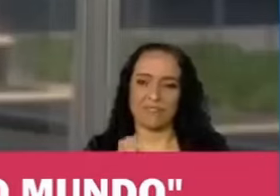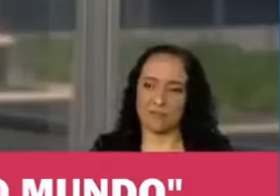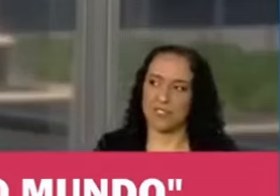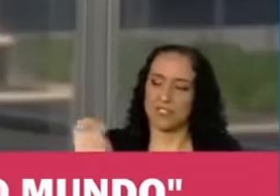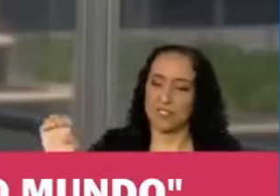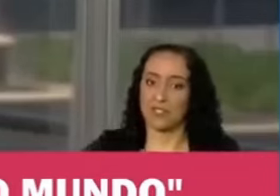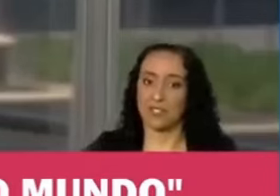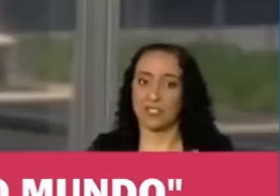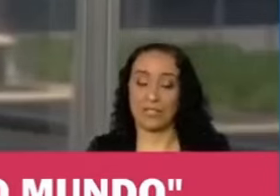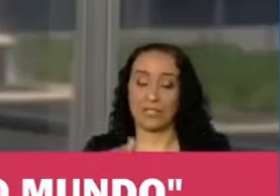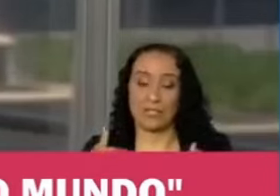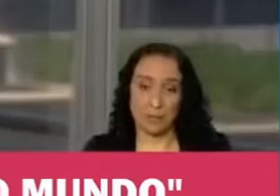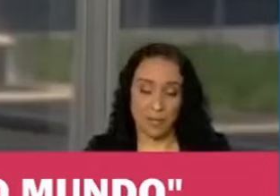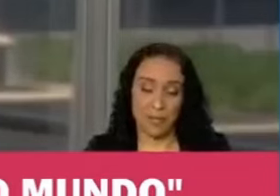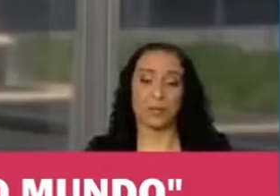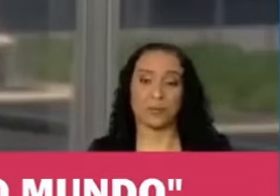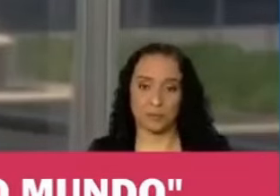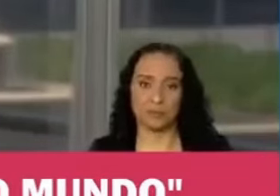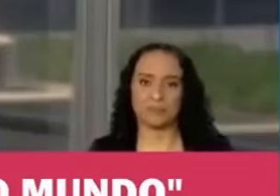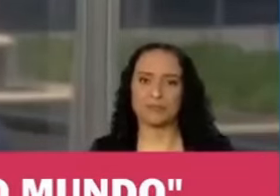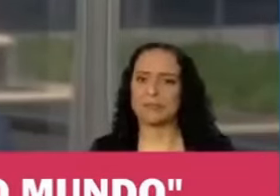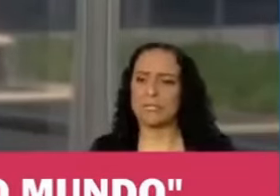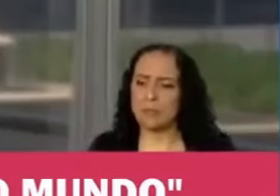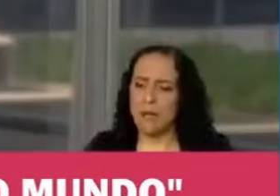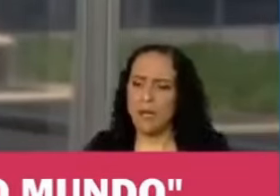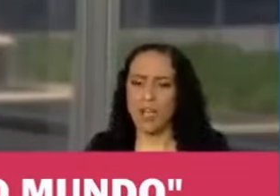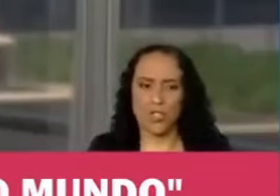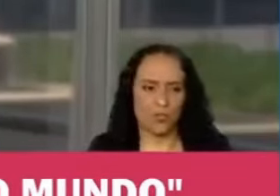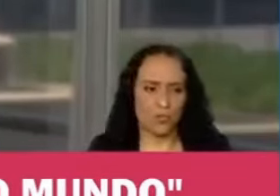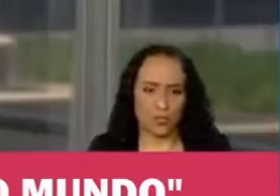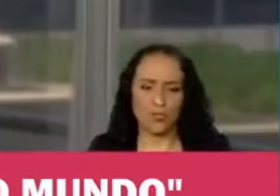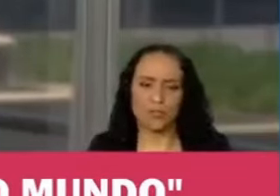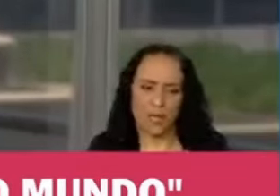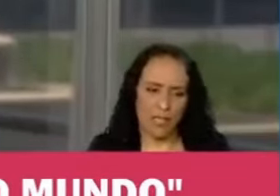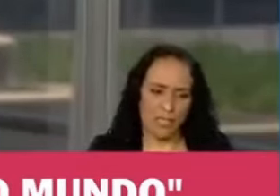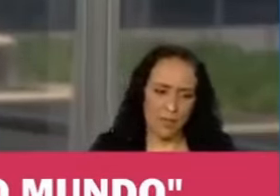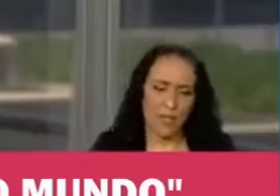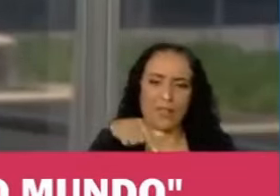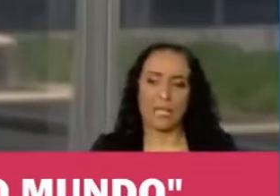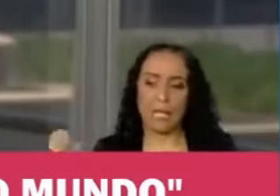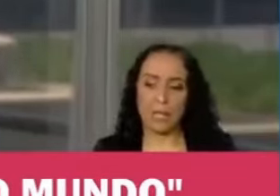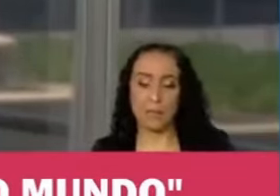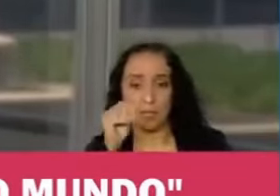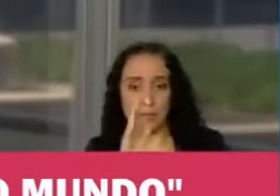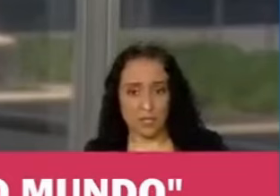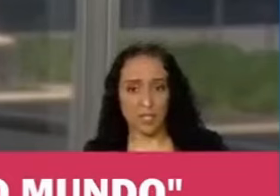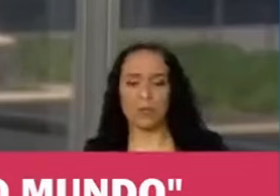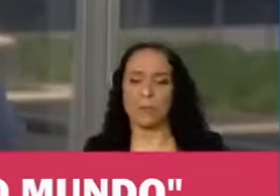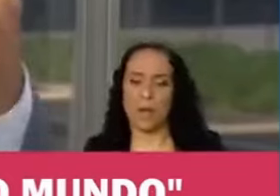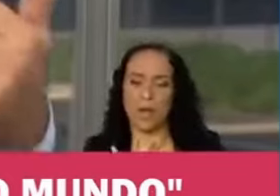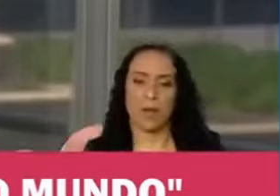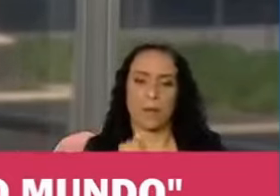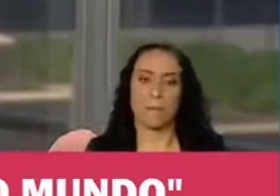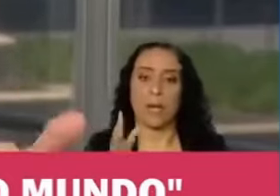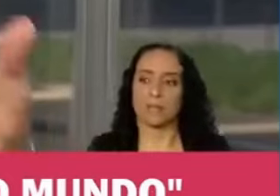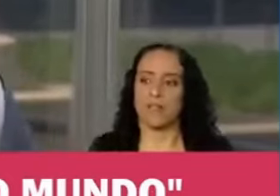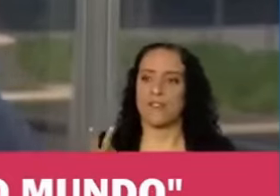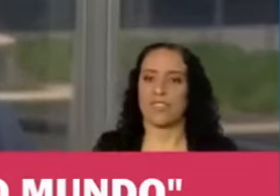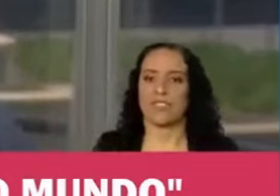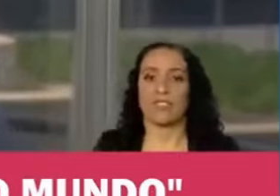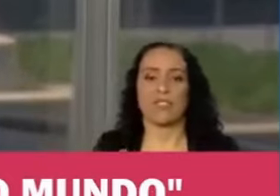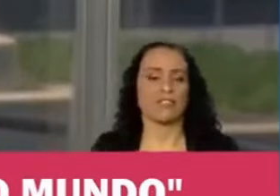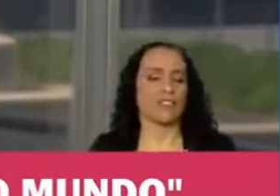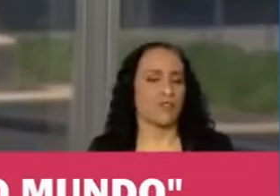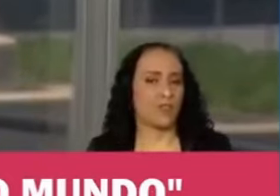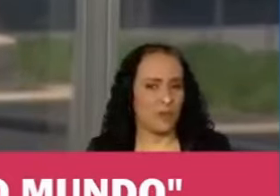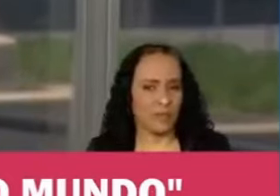Exportação significa emprego. Cada novo mercado são empregos gerados aqui dentro, são empresas brasileiras produzindo mais para vender. Isso